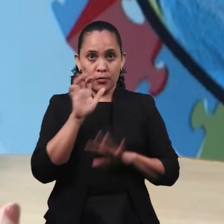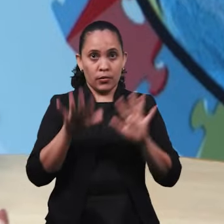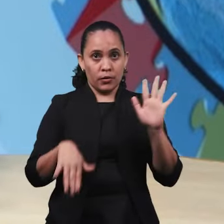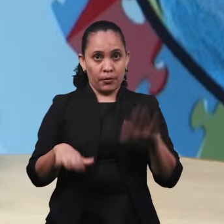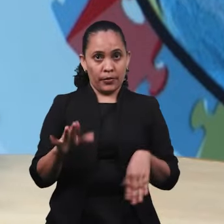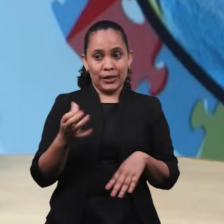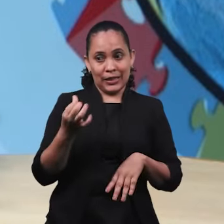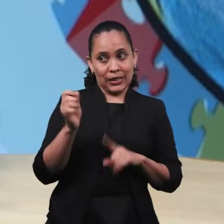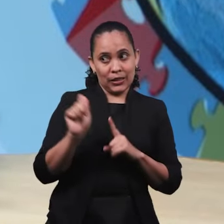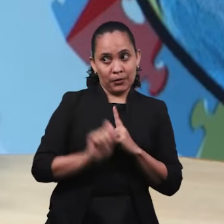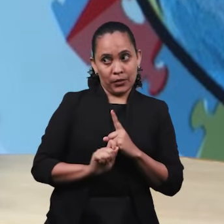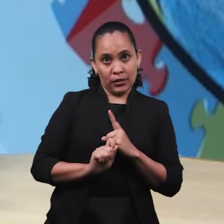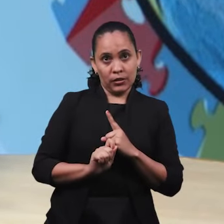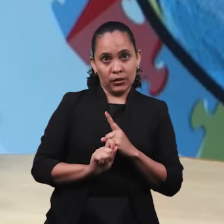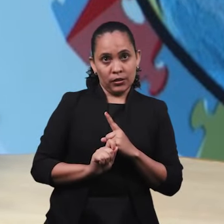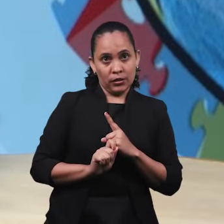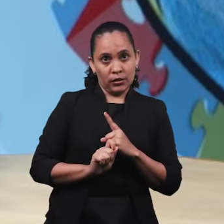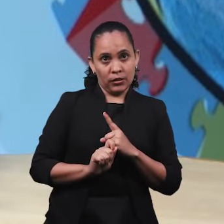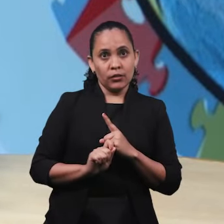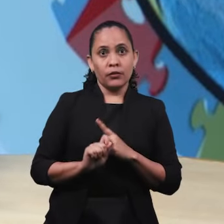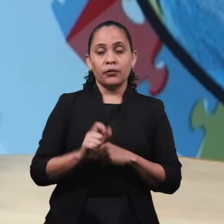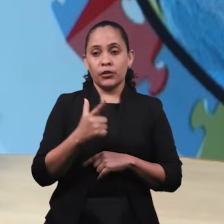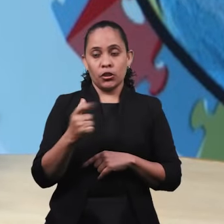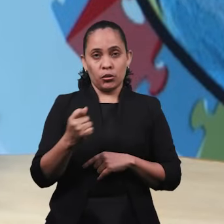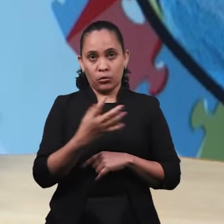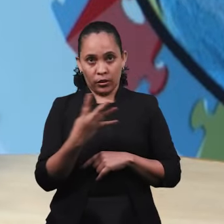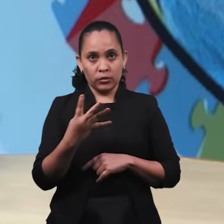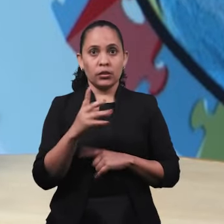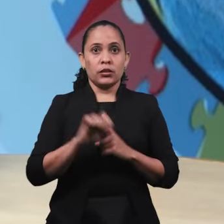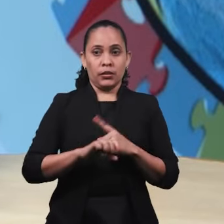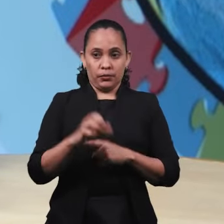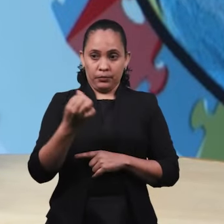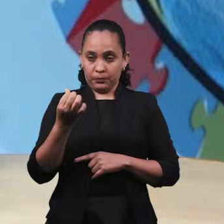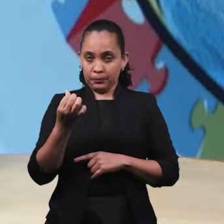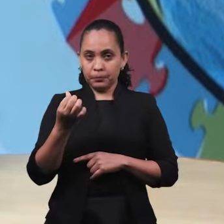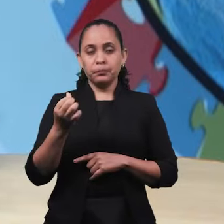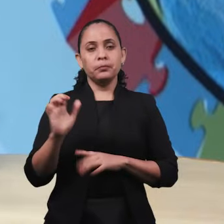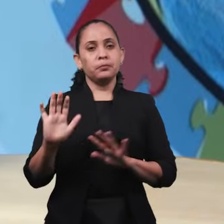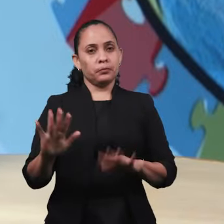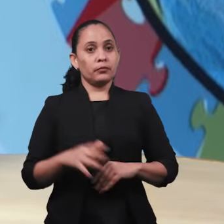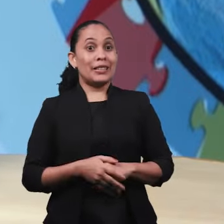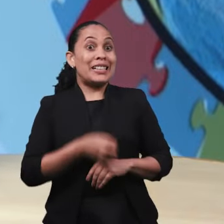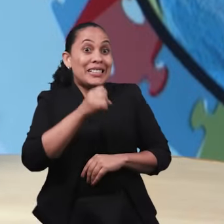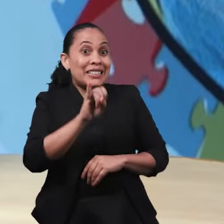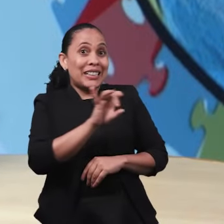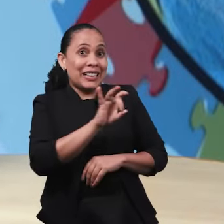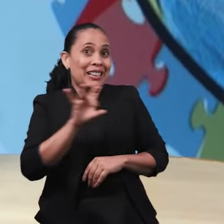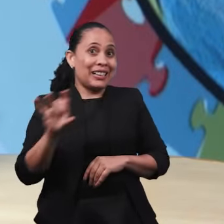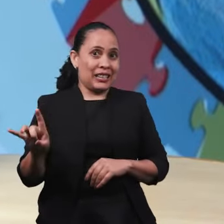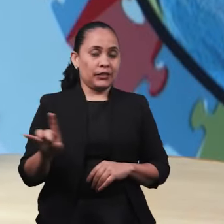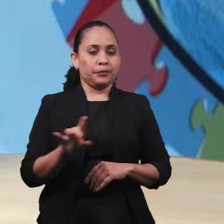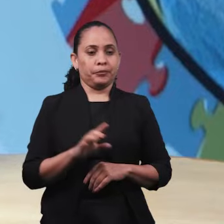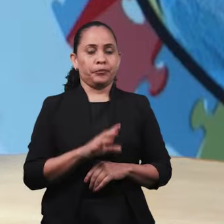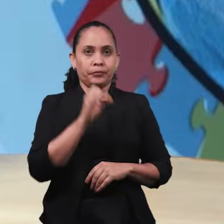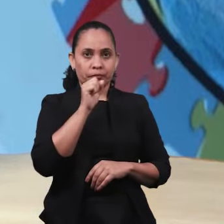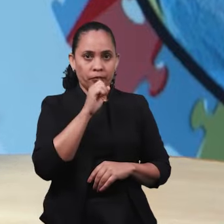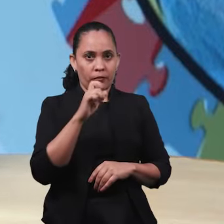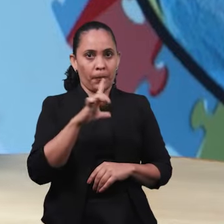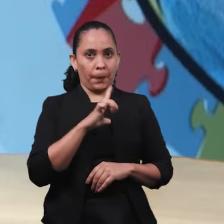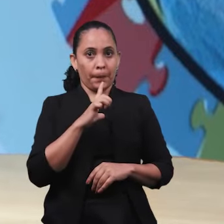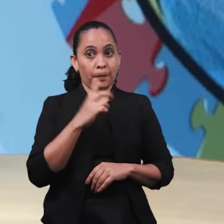que são 6 meses. 4 vezes 6, 24. Serão 6 meses. Se cada